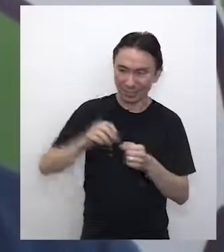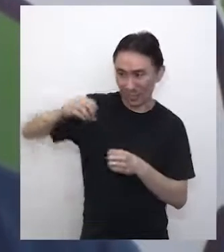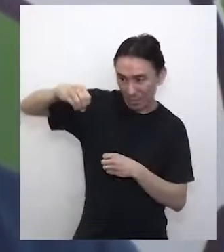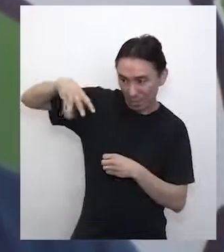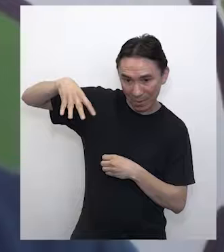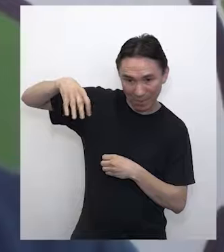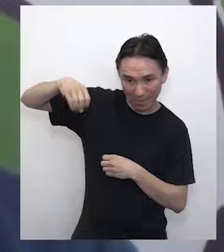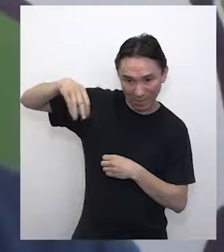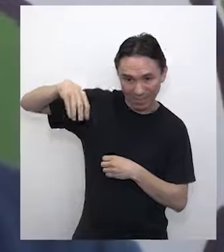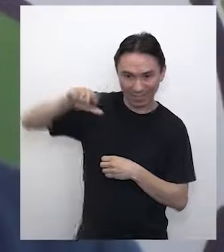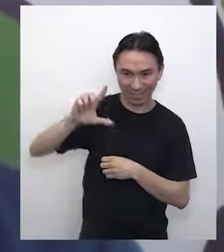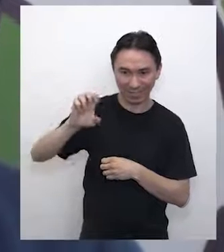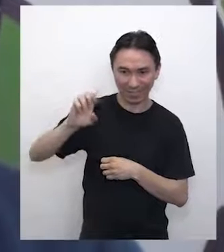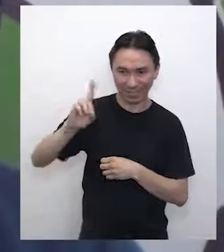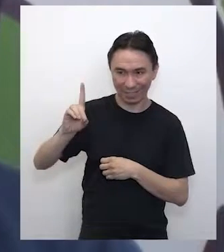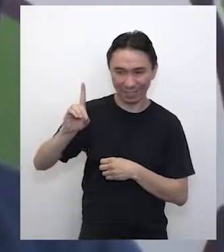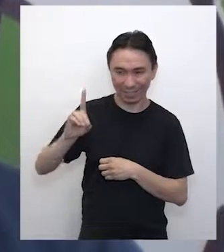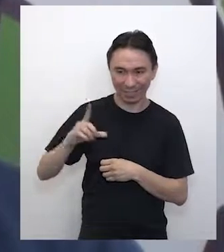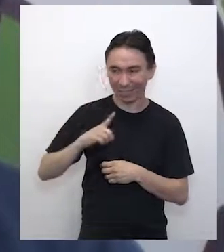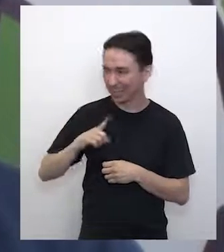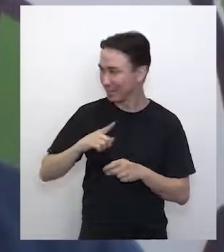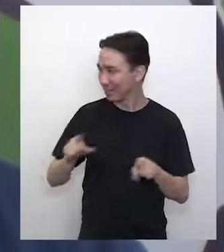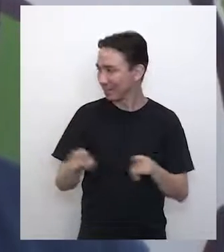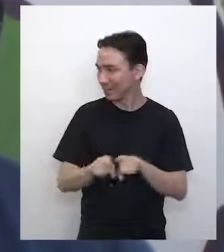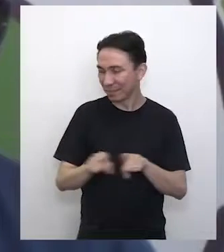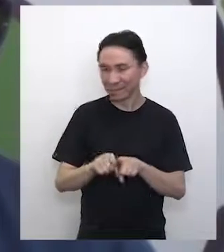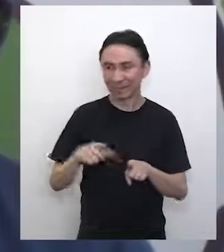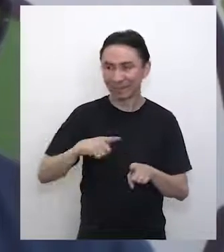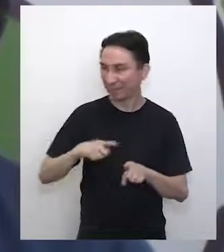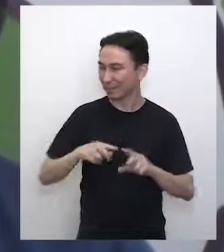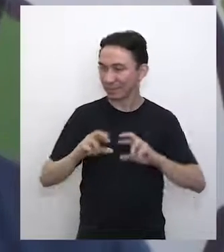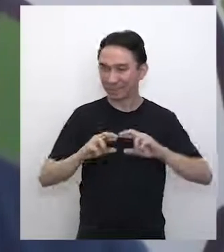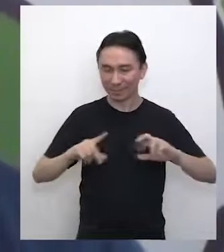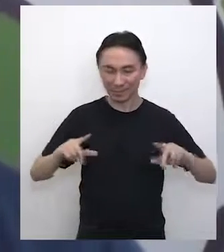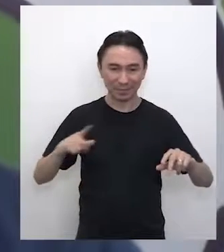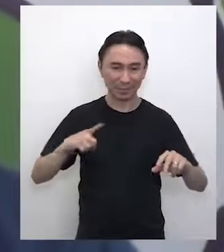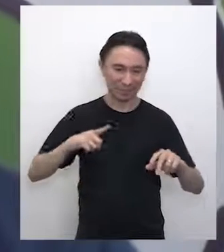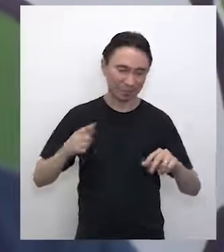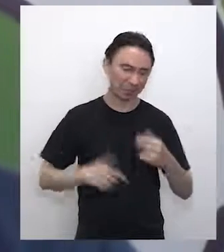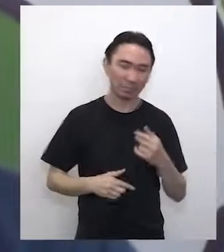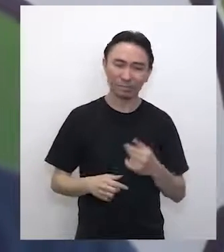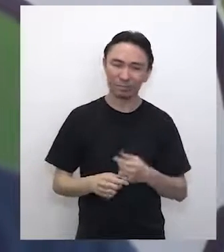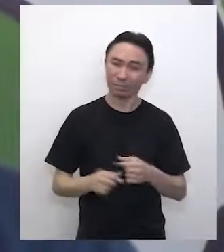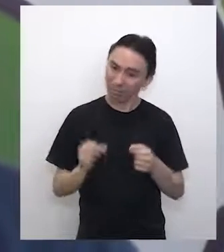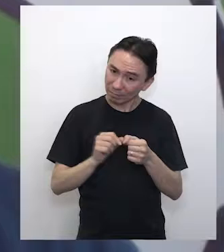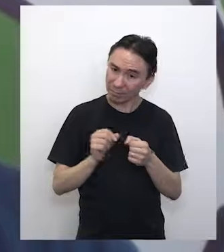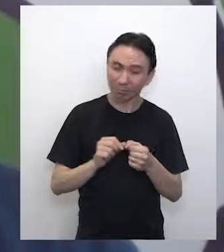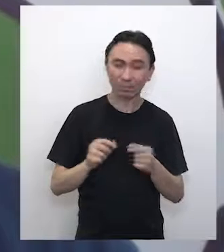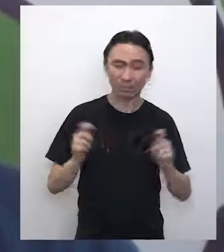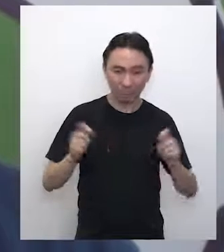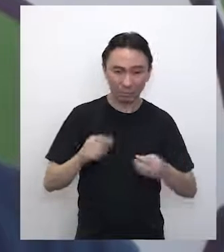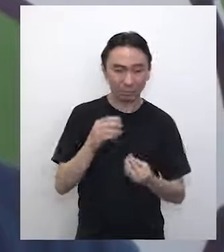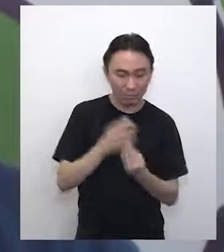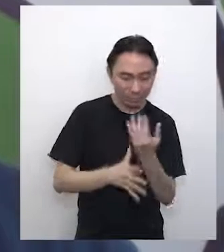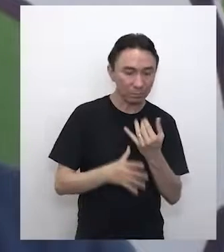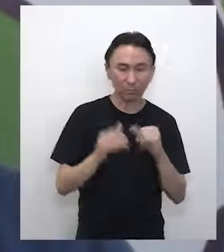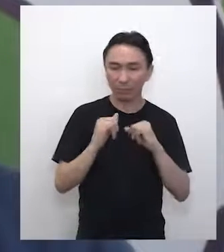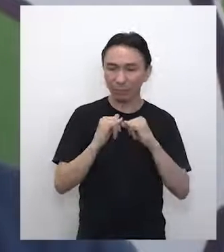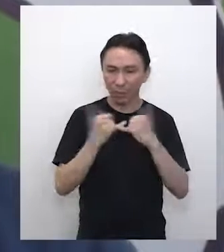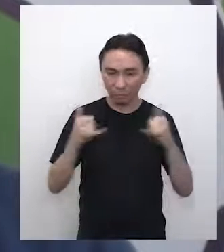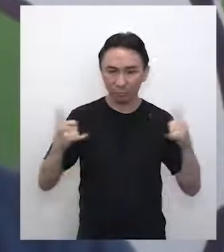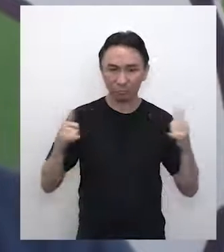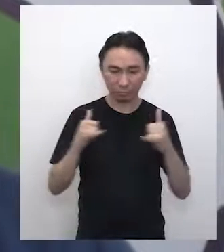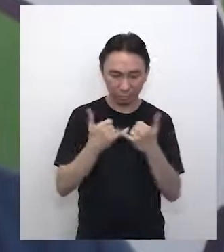uma noção. Ela gera energia? Sim, ela gera energia. Né? Você pode medir com multímetros, você